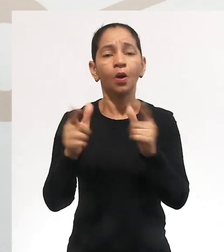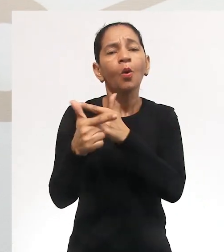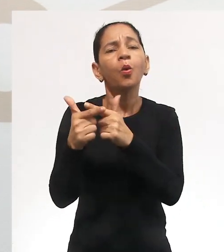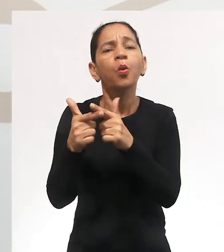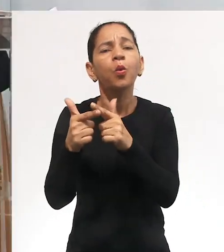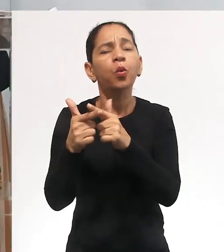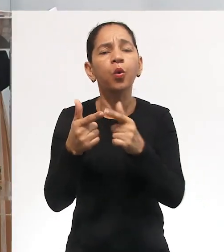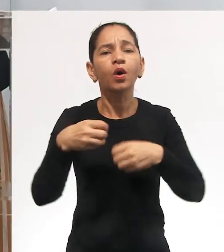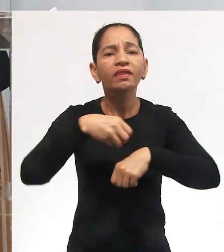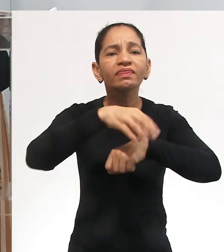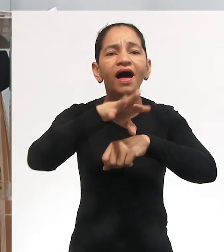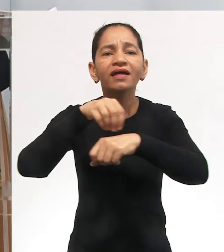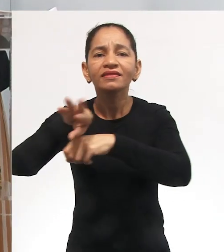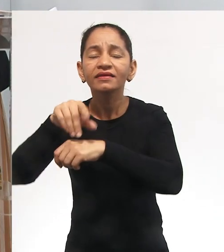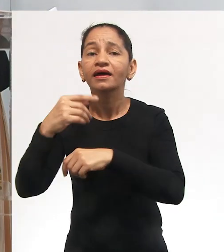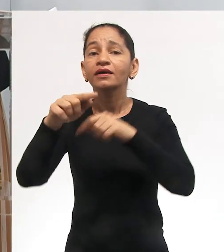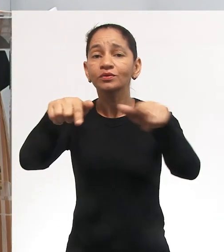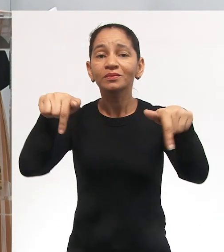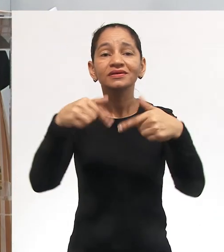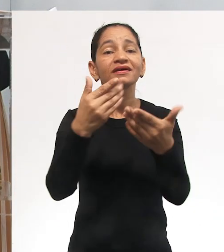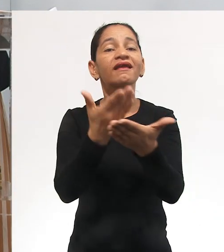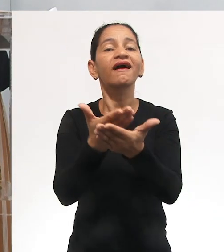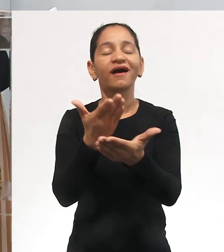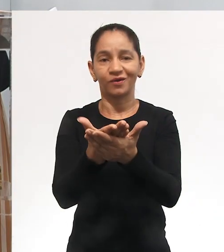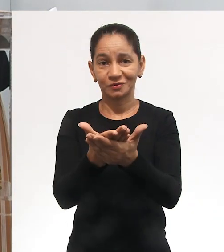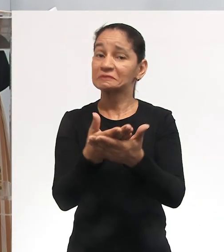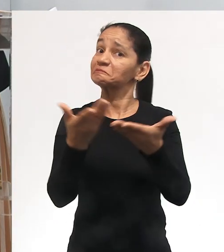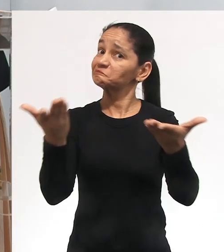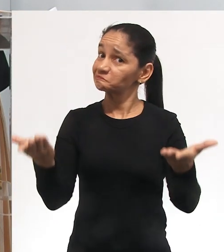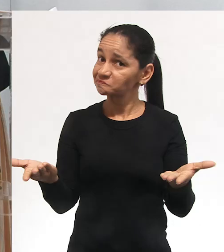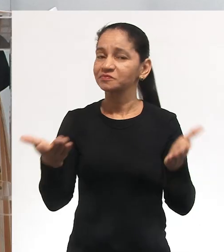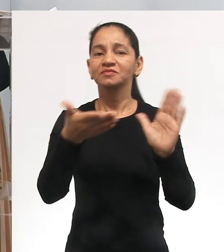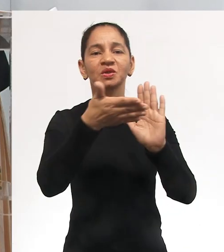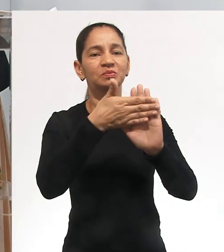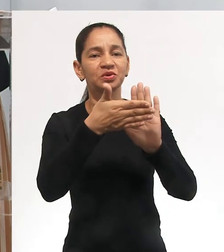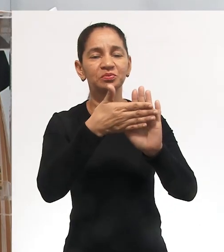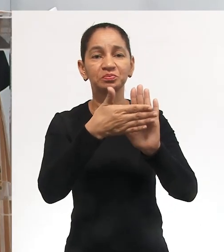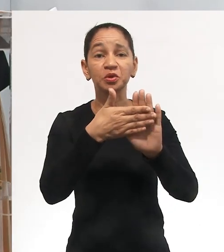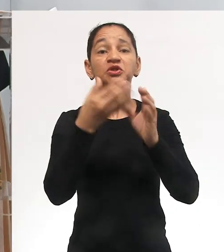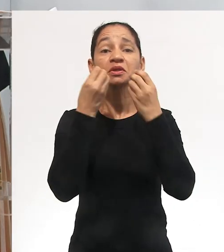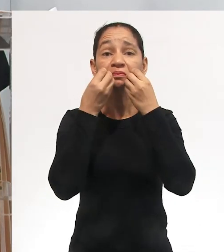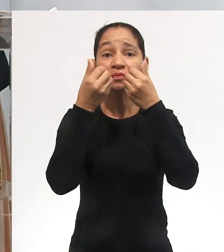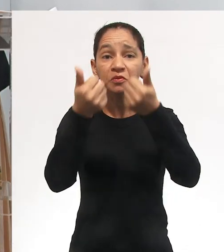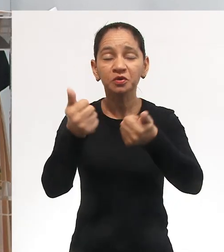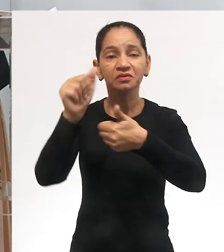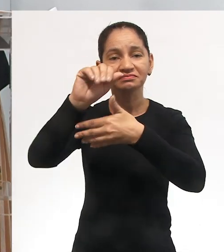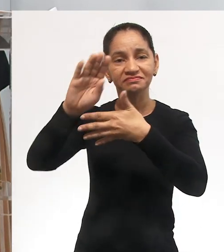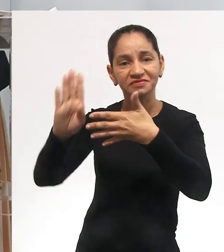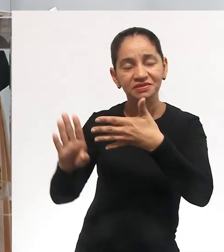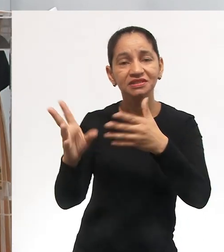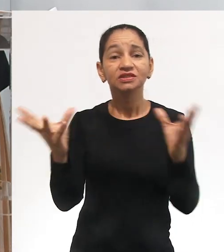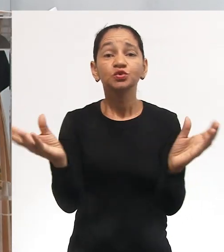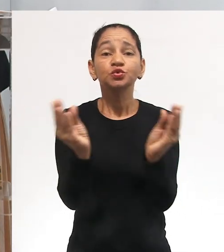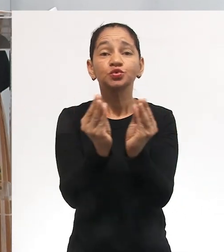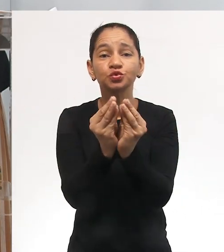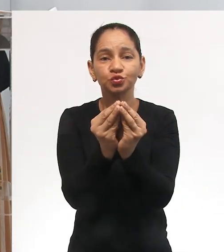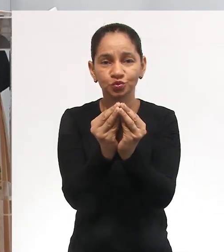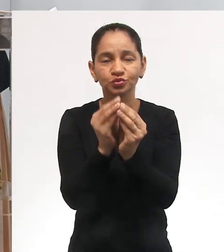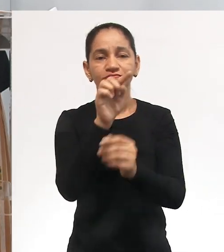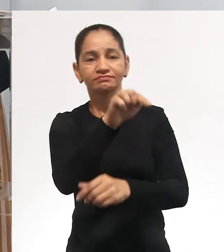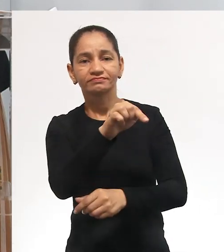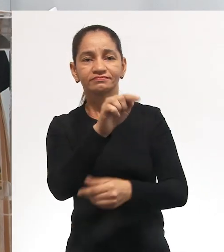os pequenos, na sala de aula? Então, seria uma proposta, né, de alfabetização e letramento com a